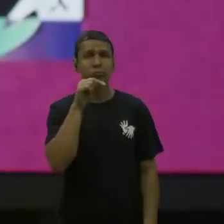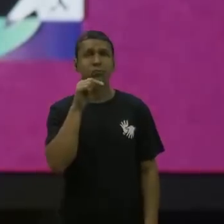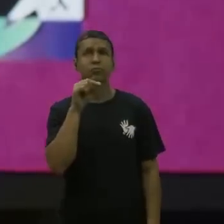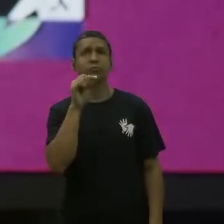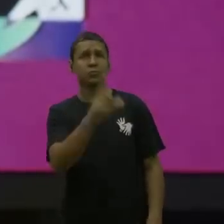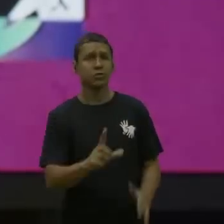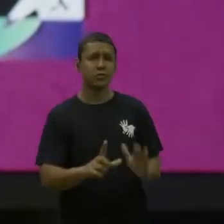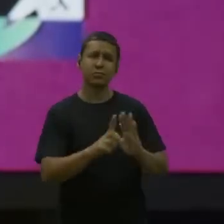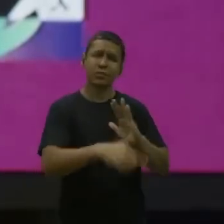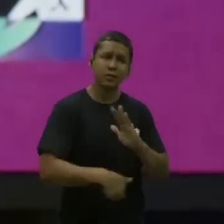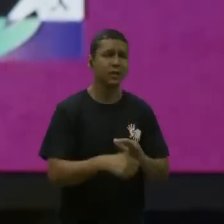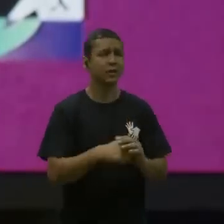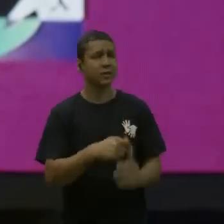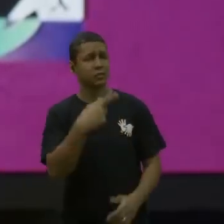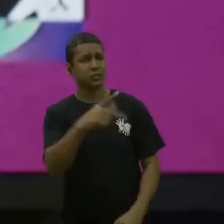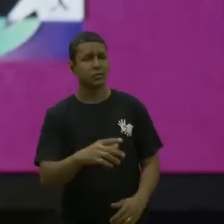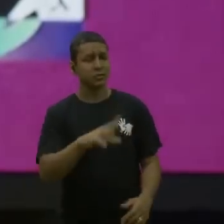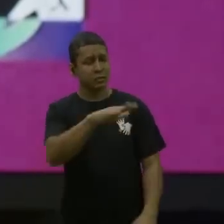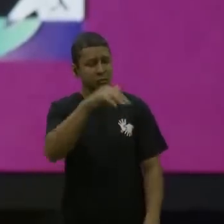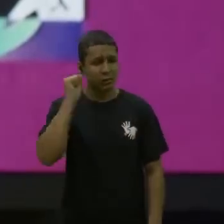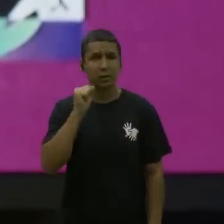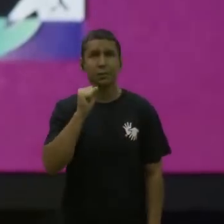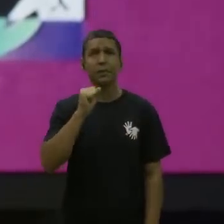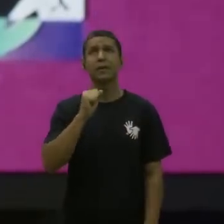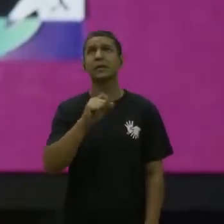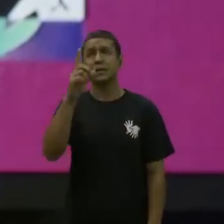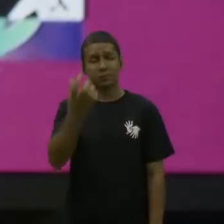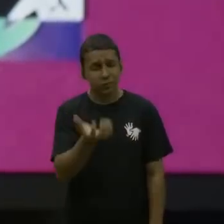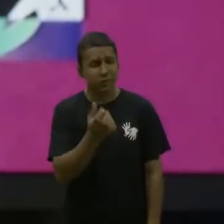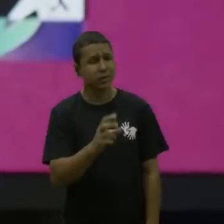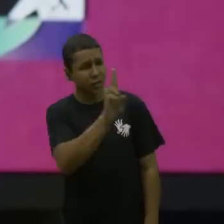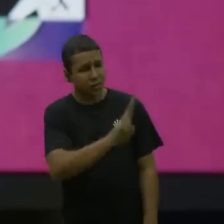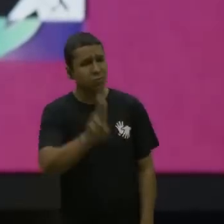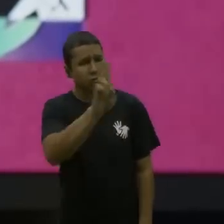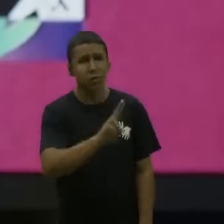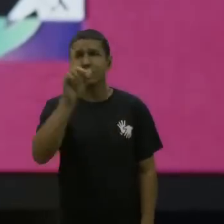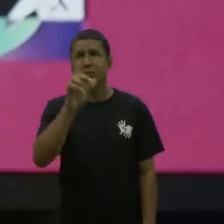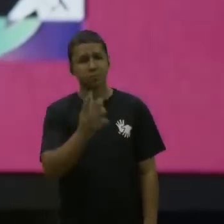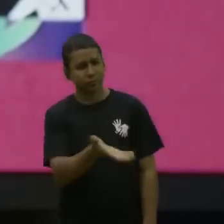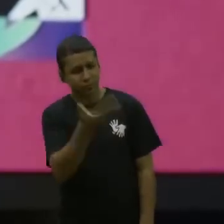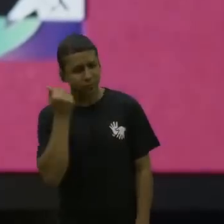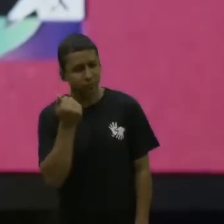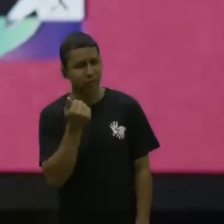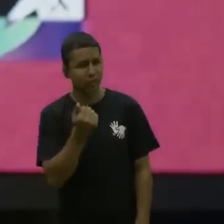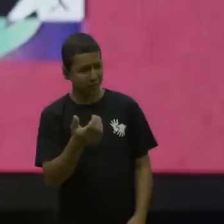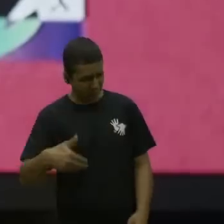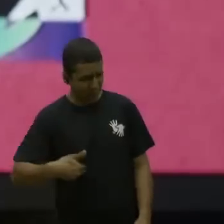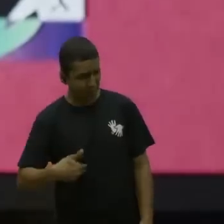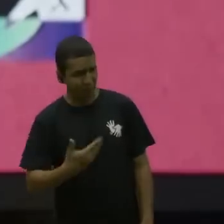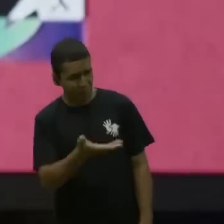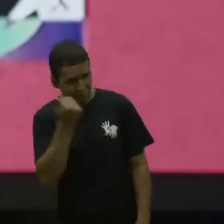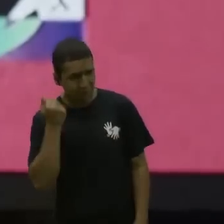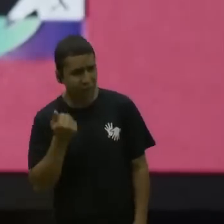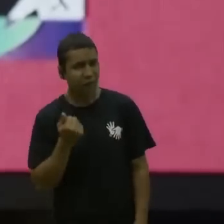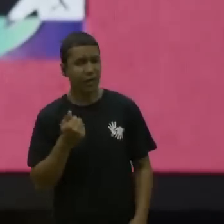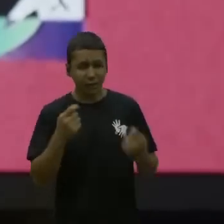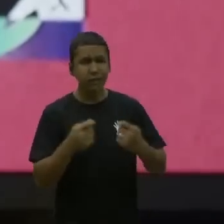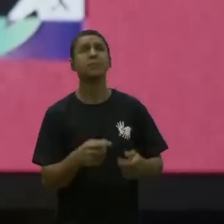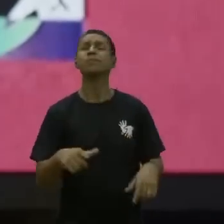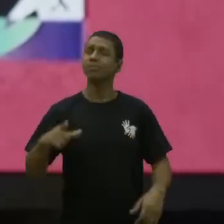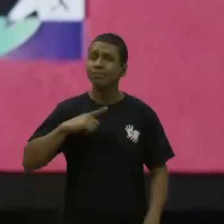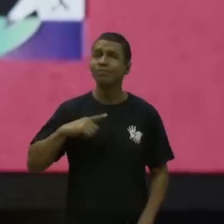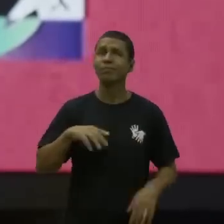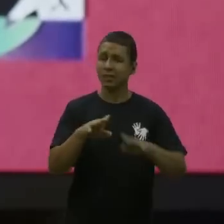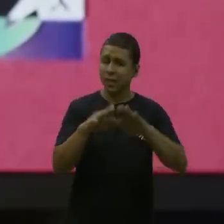teu chamado. Você está atrasando o que Deus quer fazer. E Deus está dizendo, está com fome, vem, come. Tem lugar